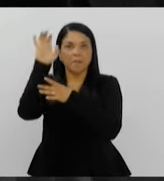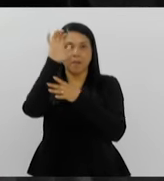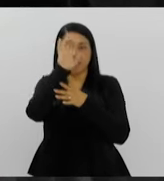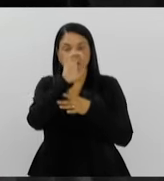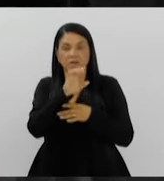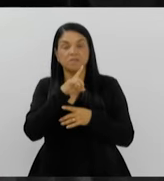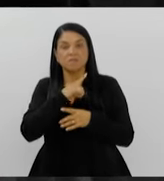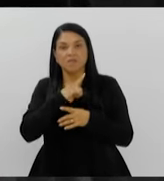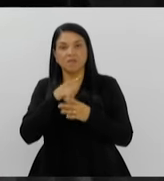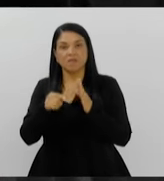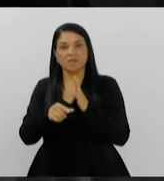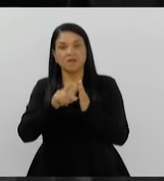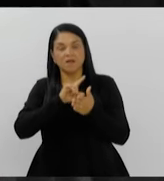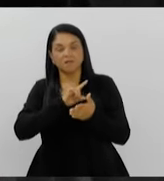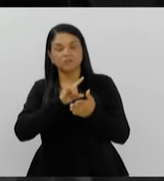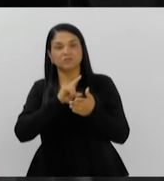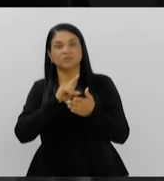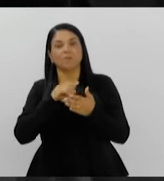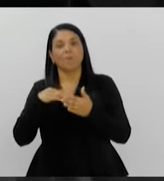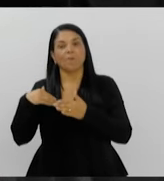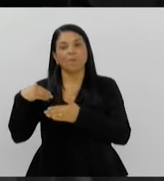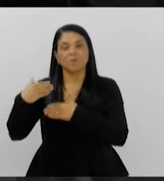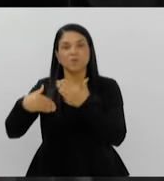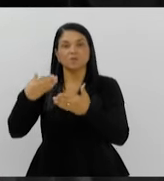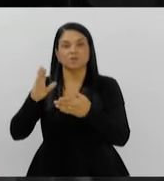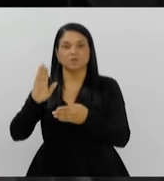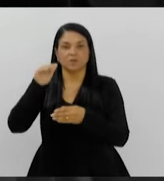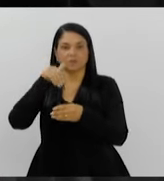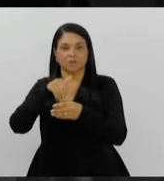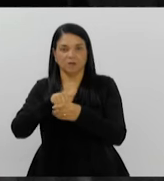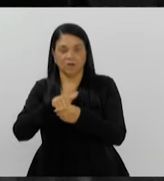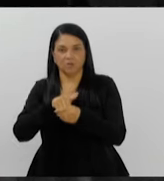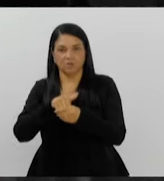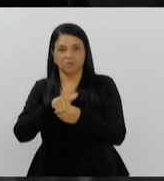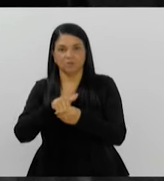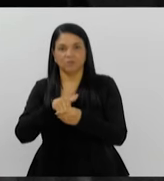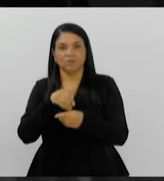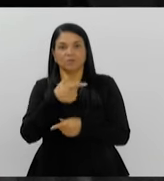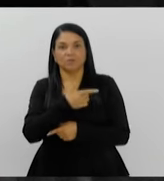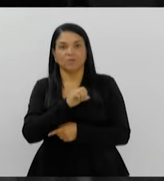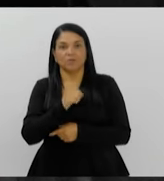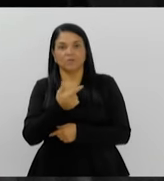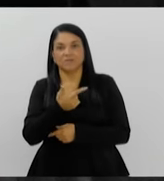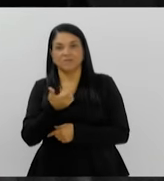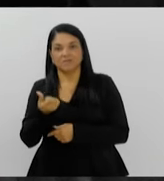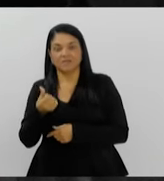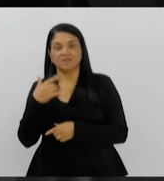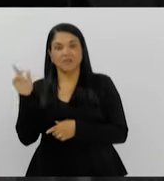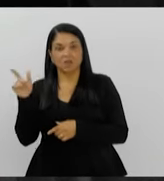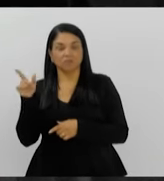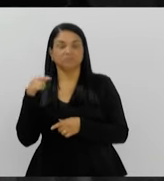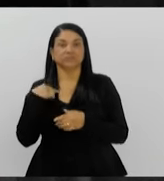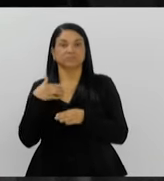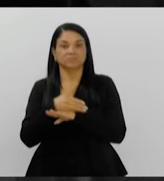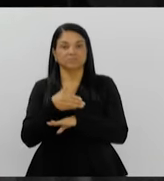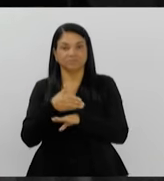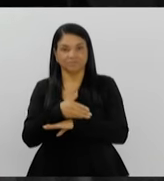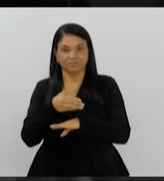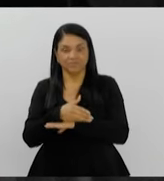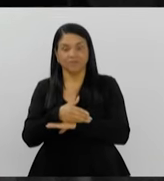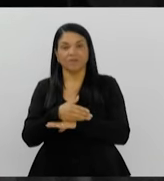uma antecipação do processo eleitoral de 2026 desde que eu tive no debate da Bandeirante e